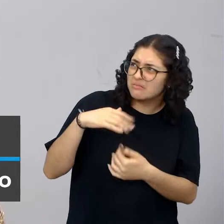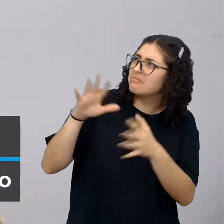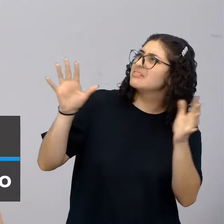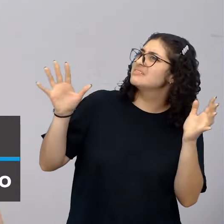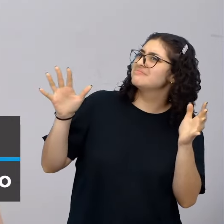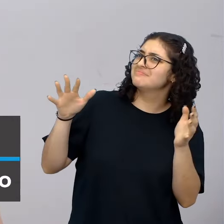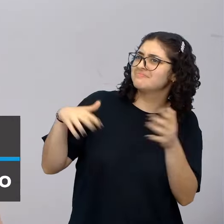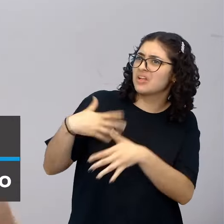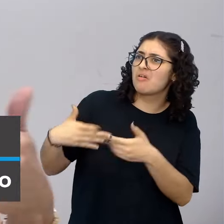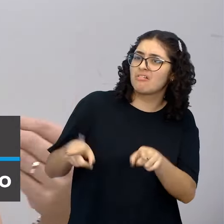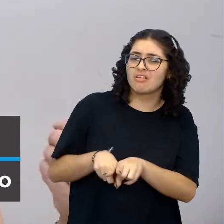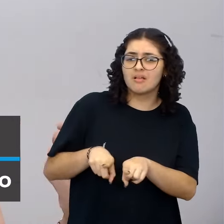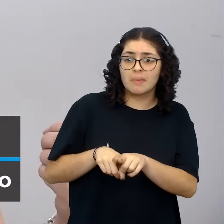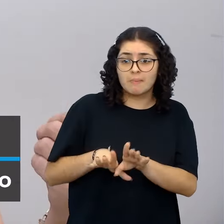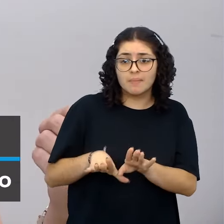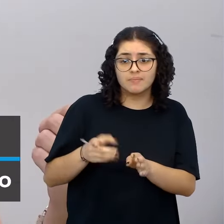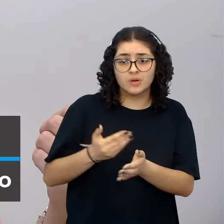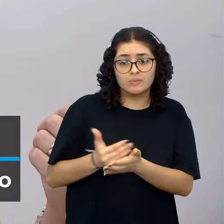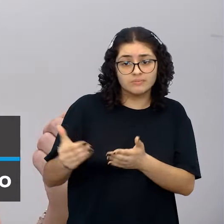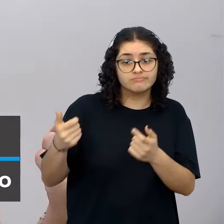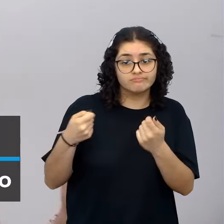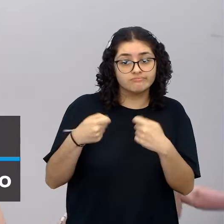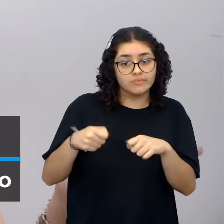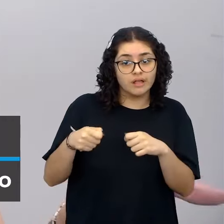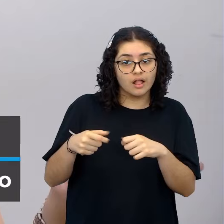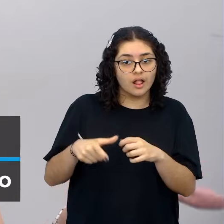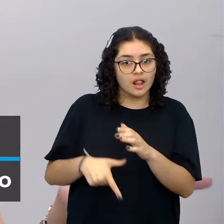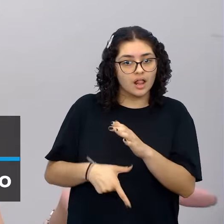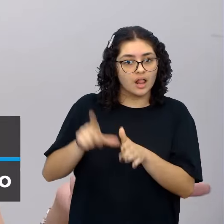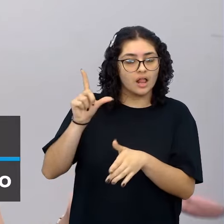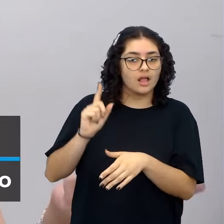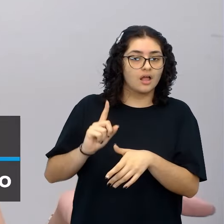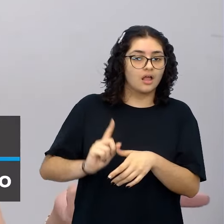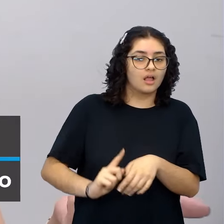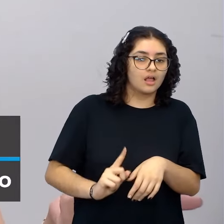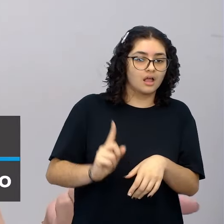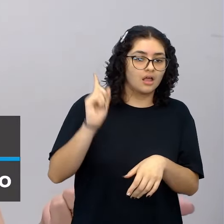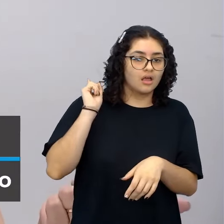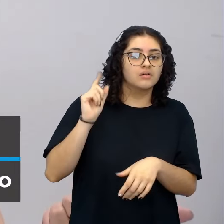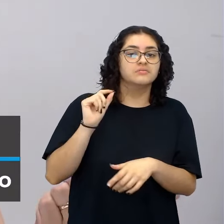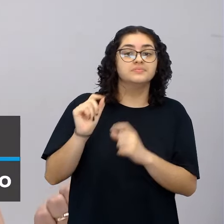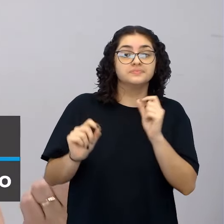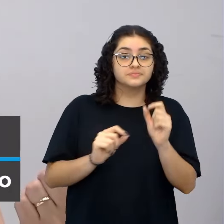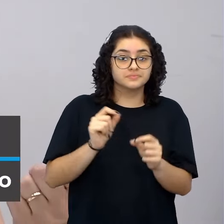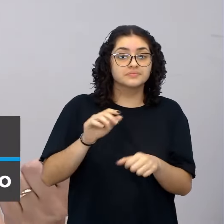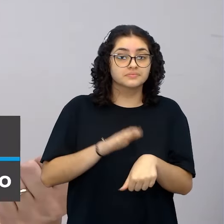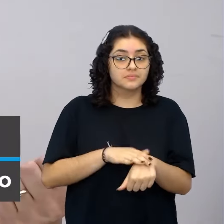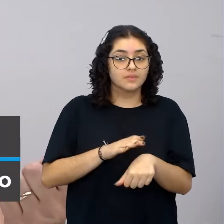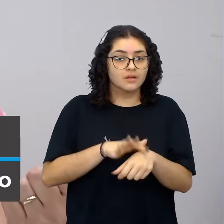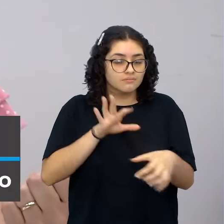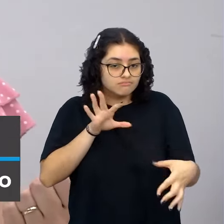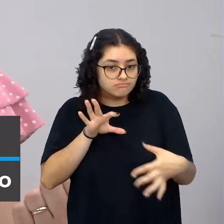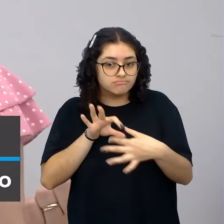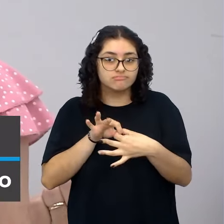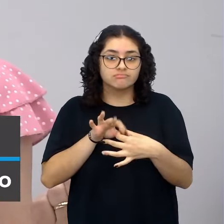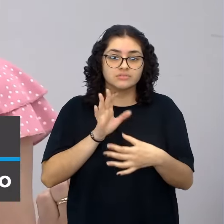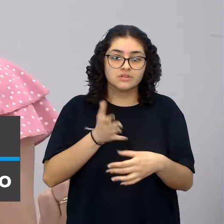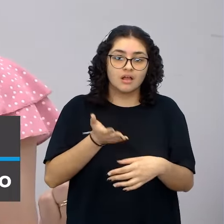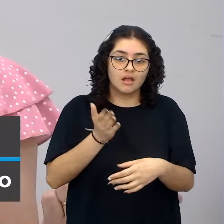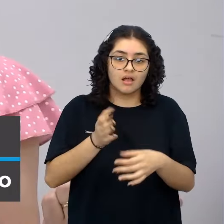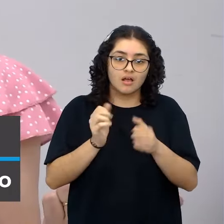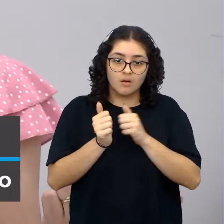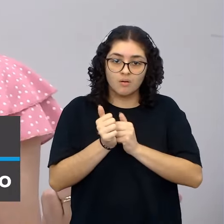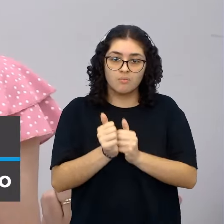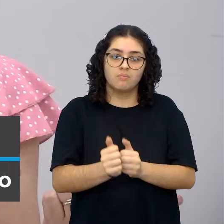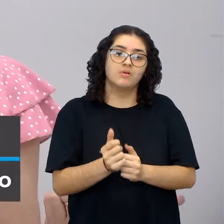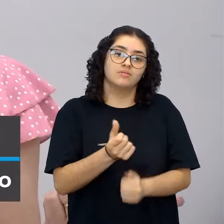gente precisa começar isso lá, né? A gente pensou do 1º aninho e fazendo uma conexão com o que a gente já tinha visto lá no 6º